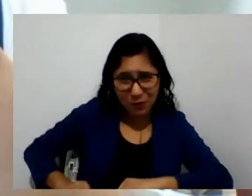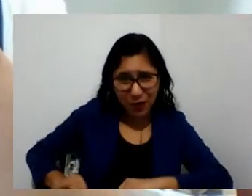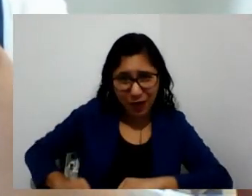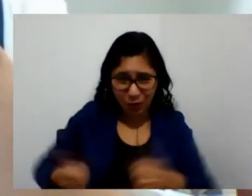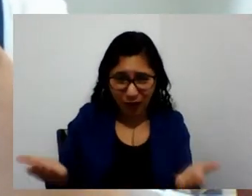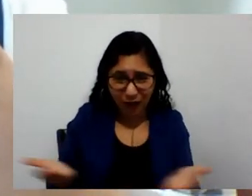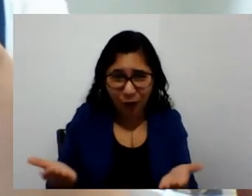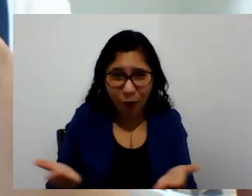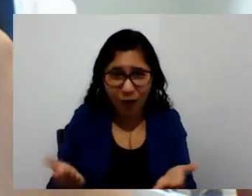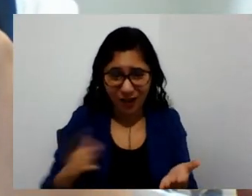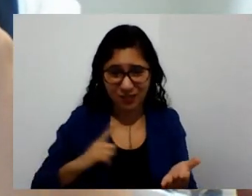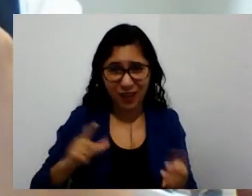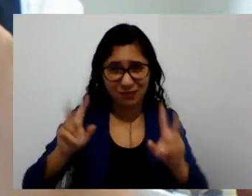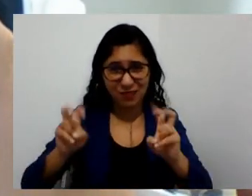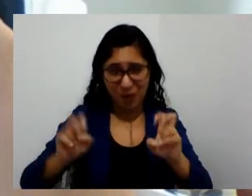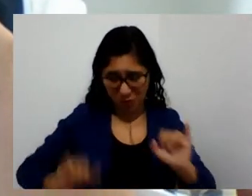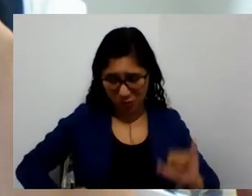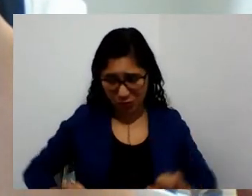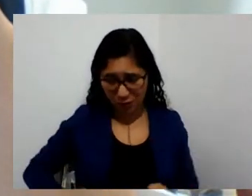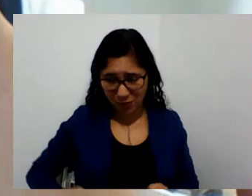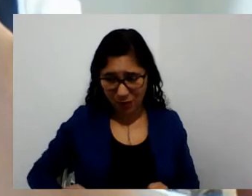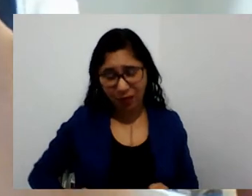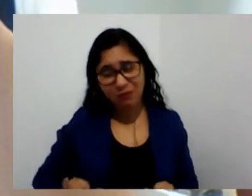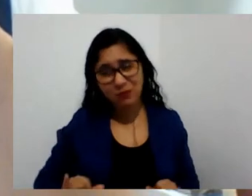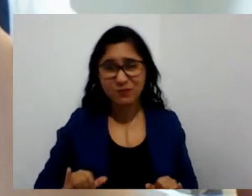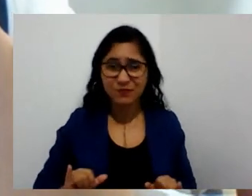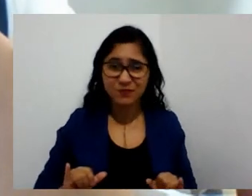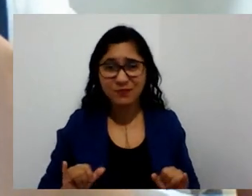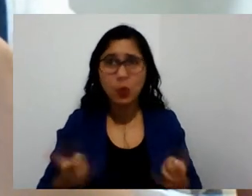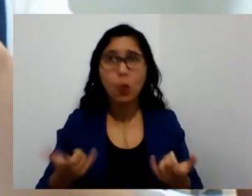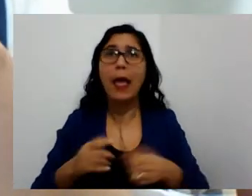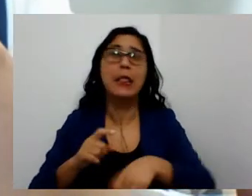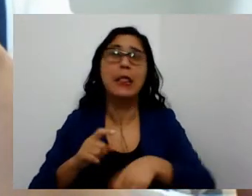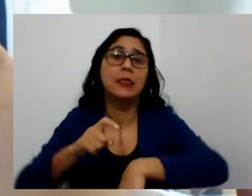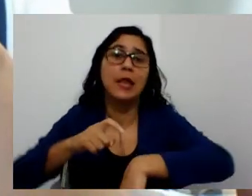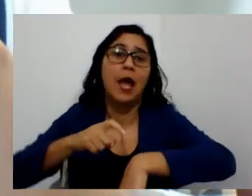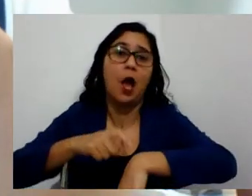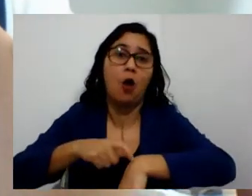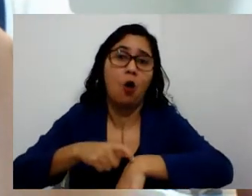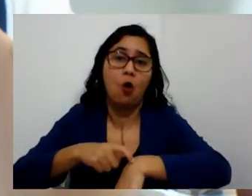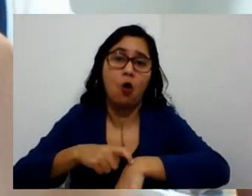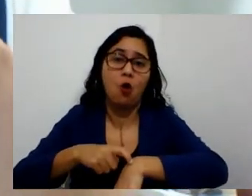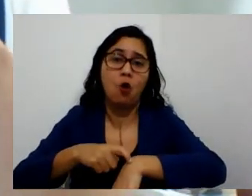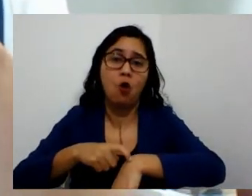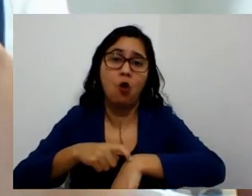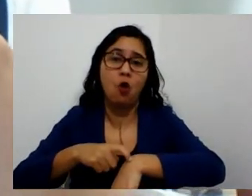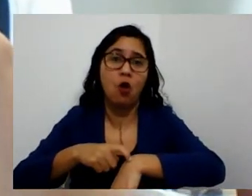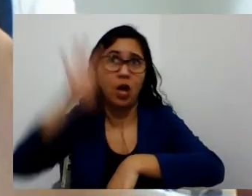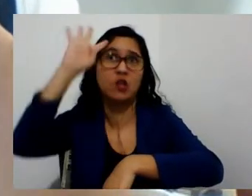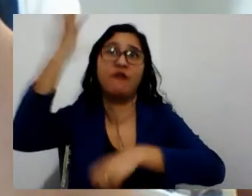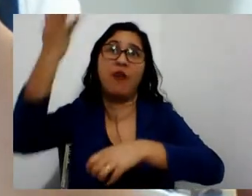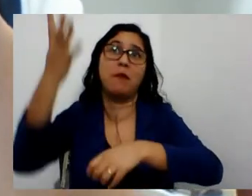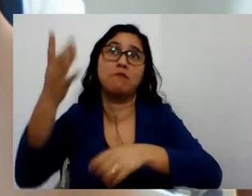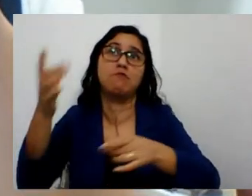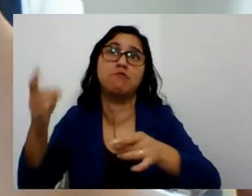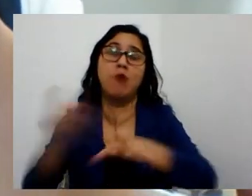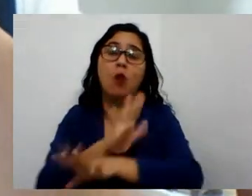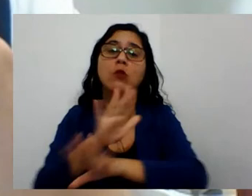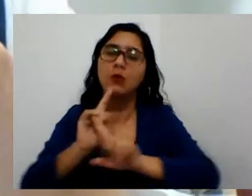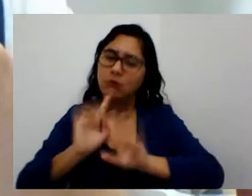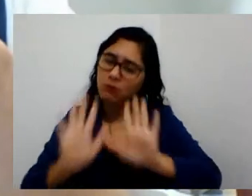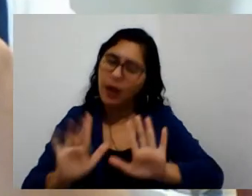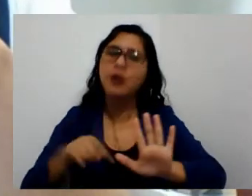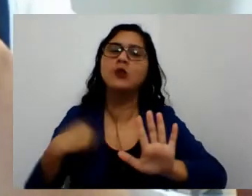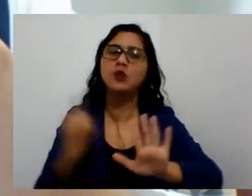estamos tendo agora pode não ser imediatamente resolvível. Mas nós estamos